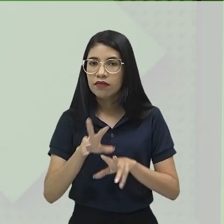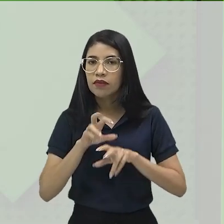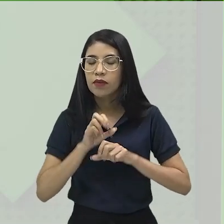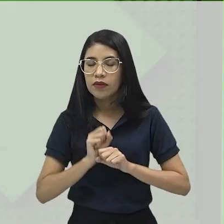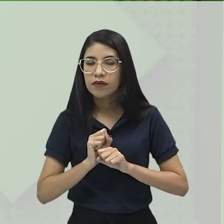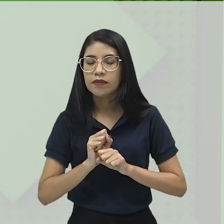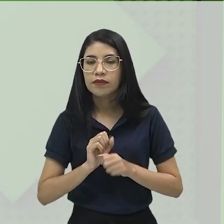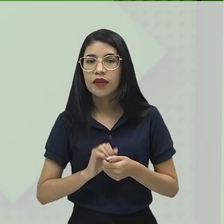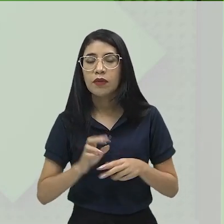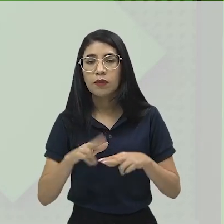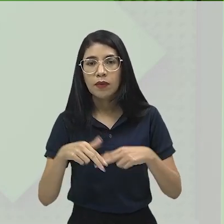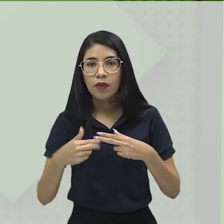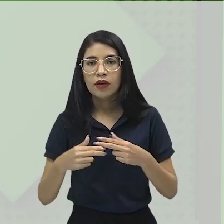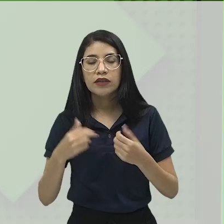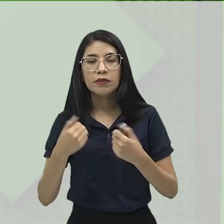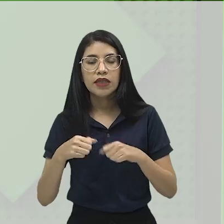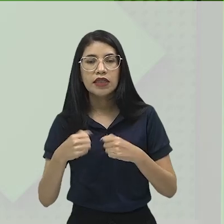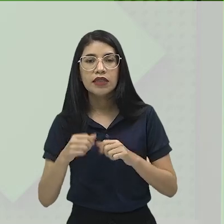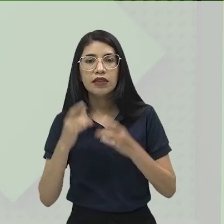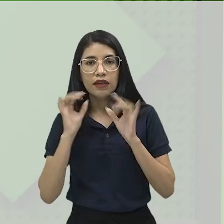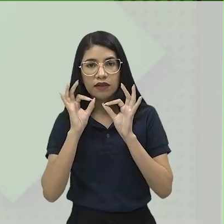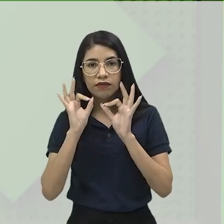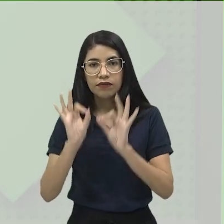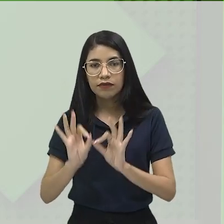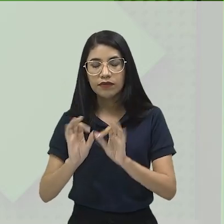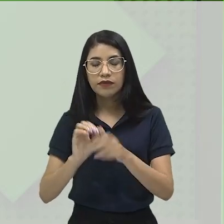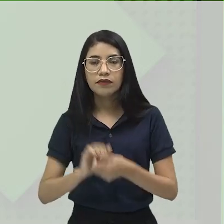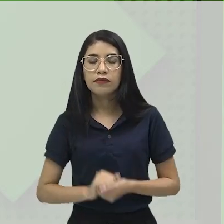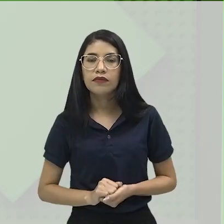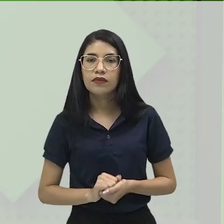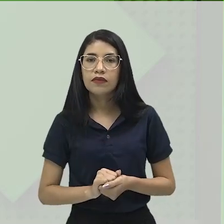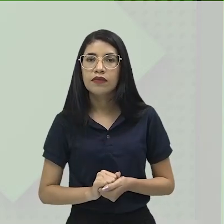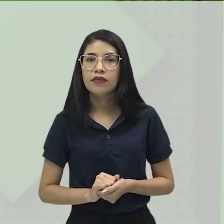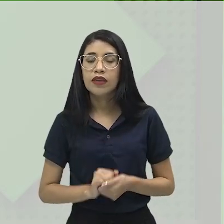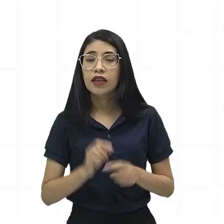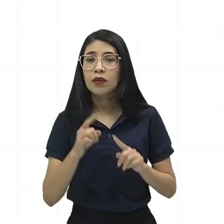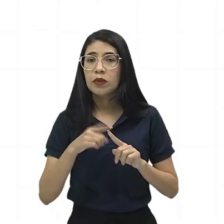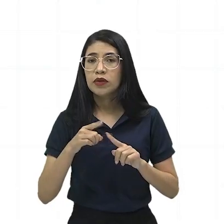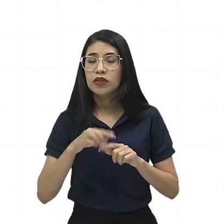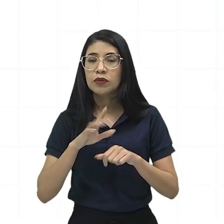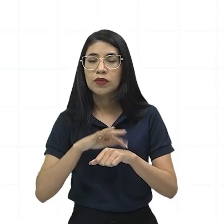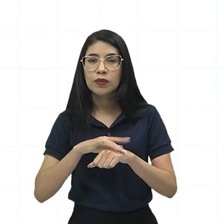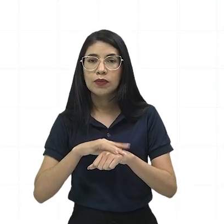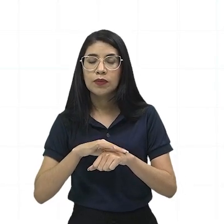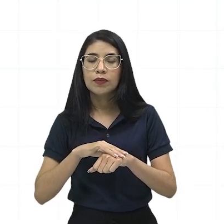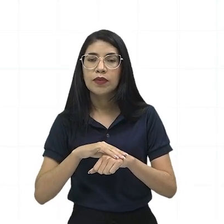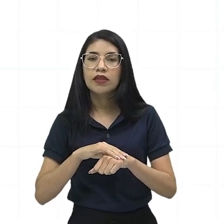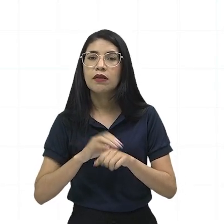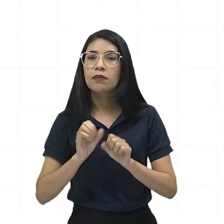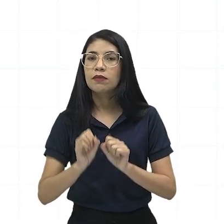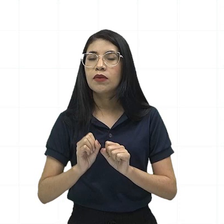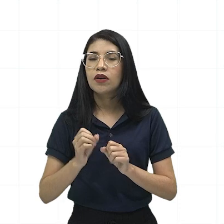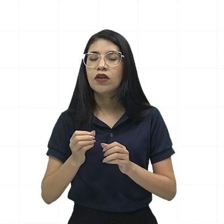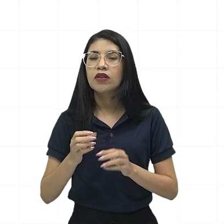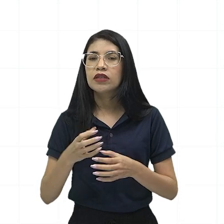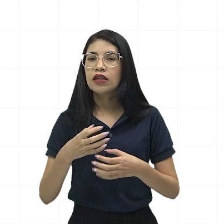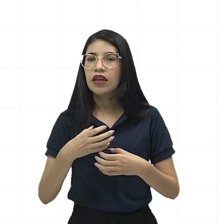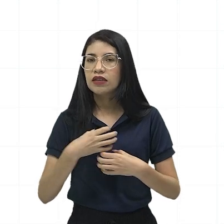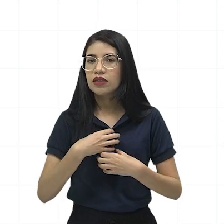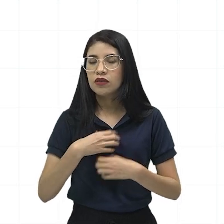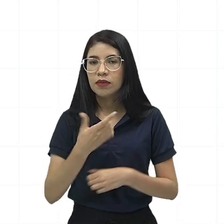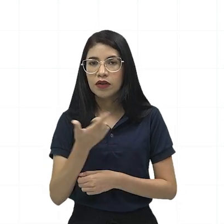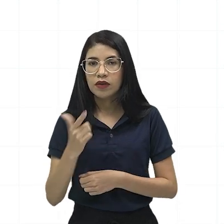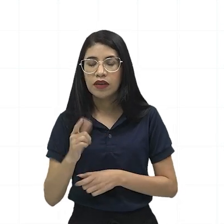então por isso que é necessário aí ter total atenção. E a tricomoníase, ela pode ser